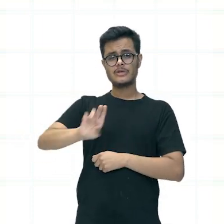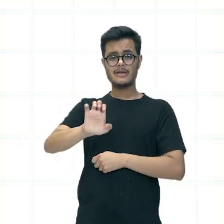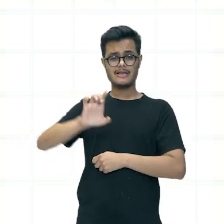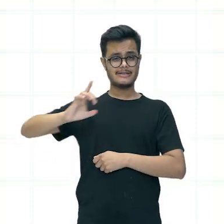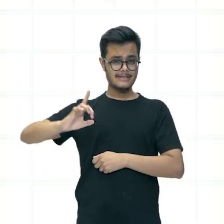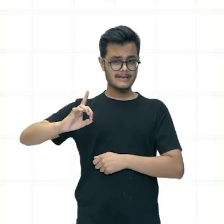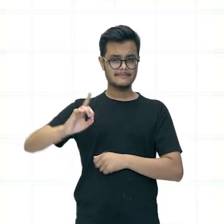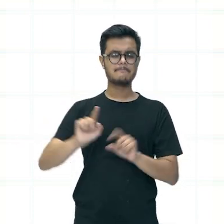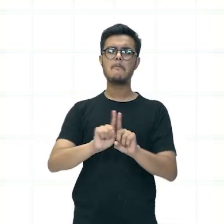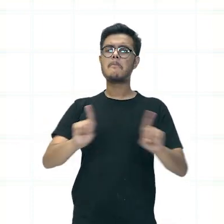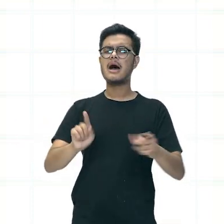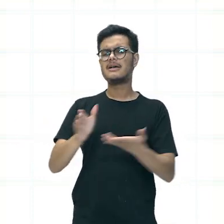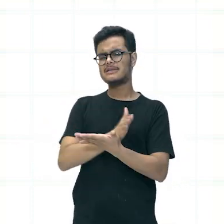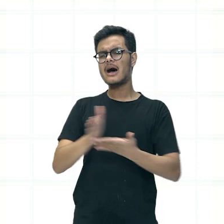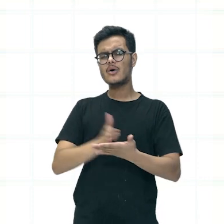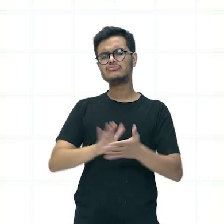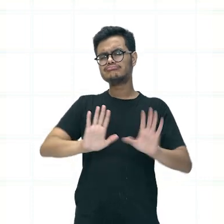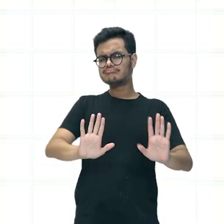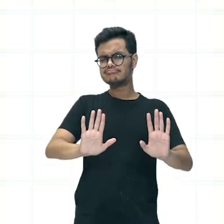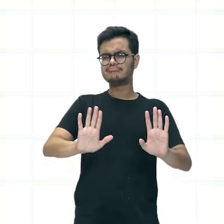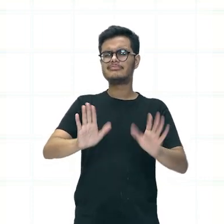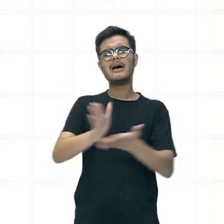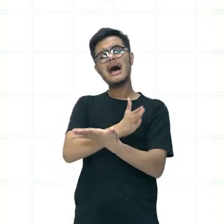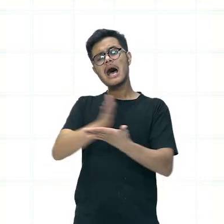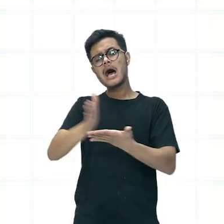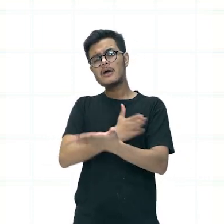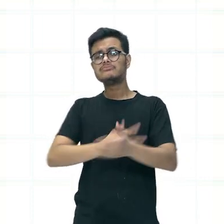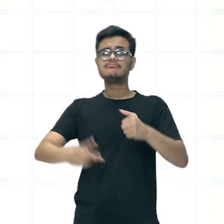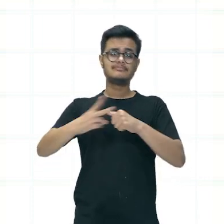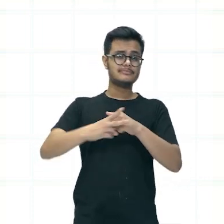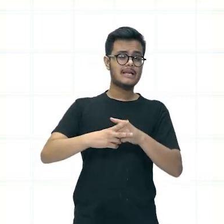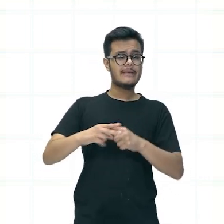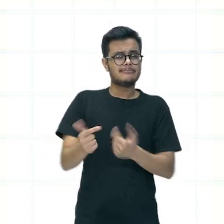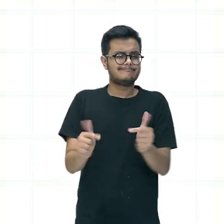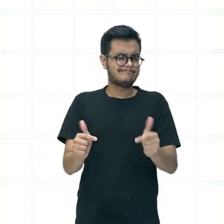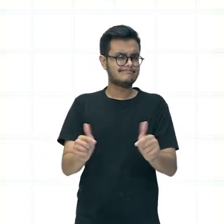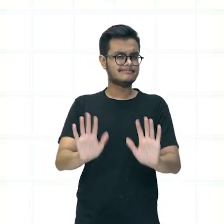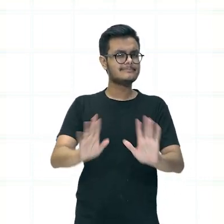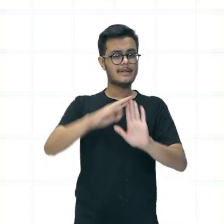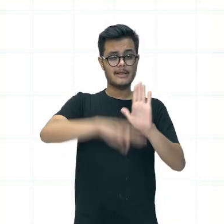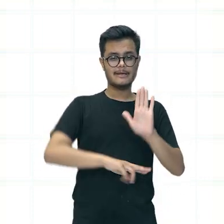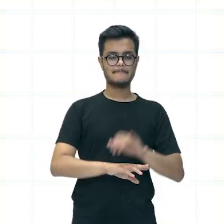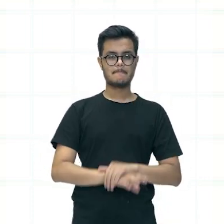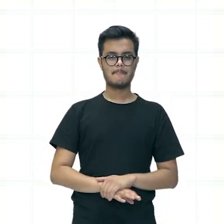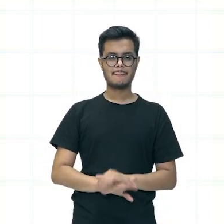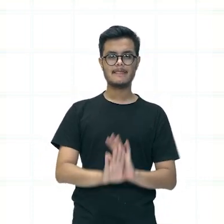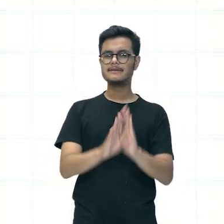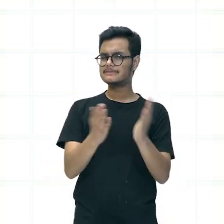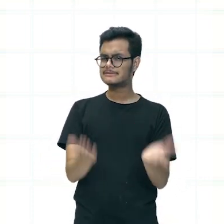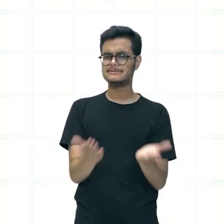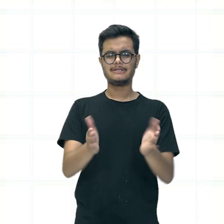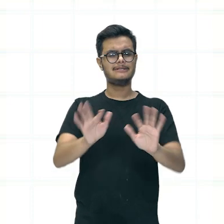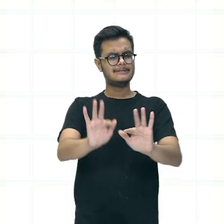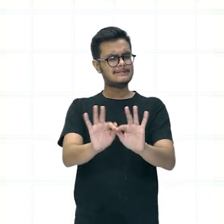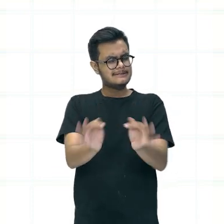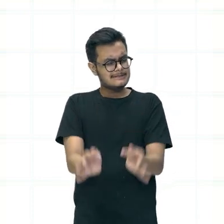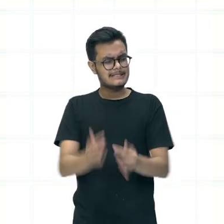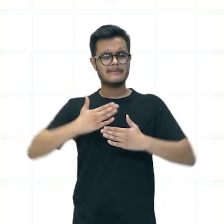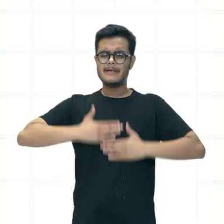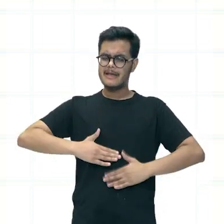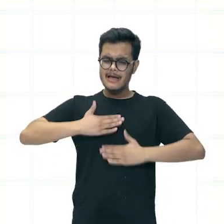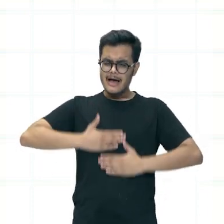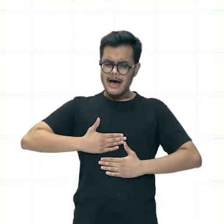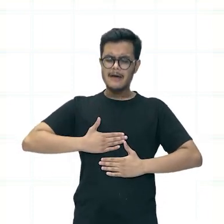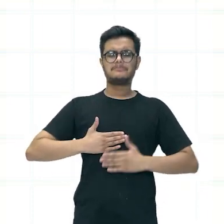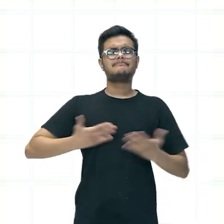ED. E aí que tem as exceções, mas as exceções são muito poucas, então fiquem tranquilos, porque